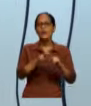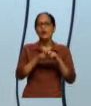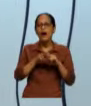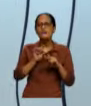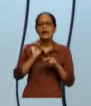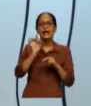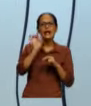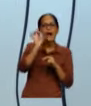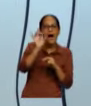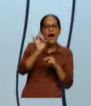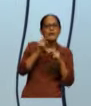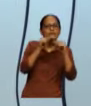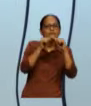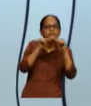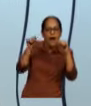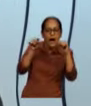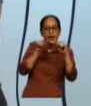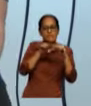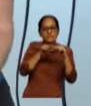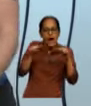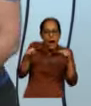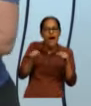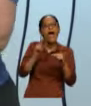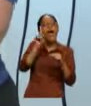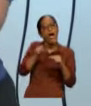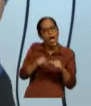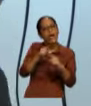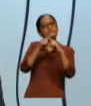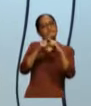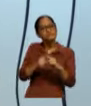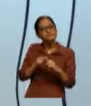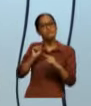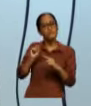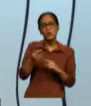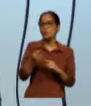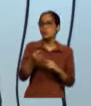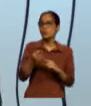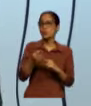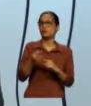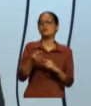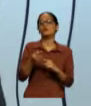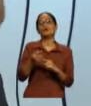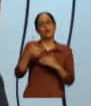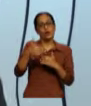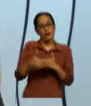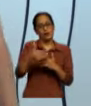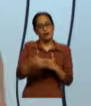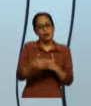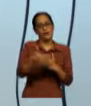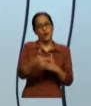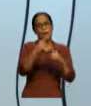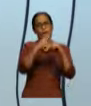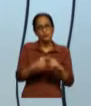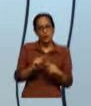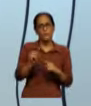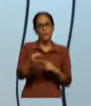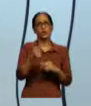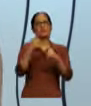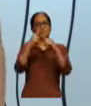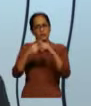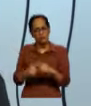estou multiplicando por 1.000 novamente. Então, daí por diante, eu podia fazer essa sequência formando todos os